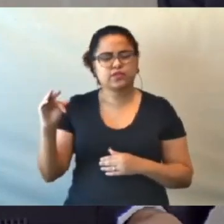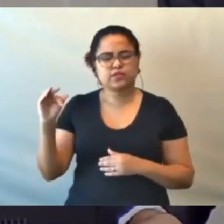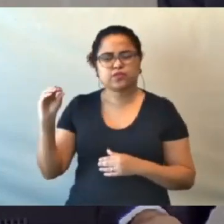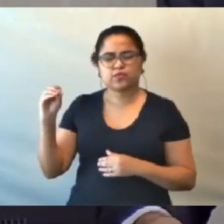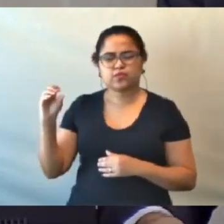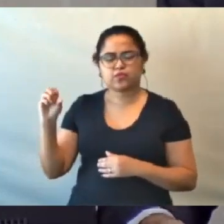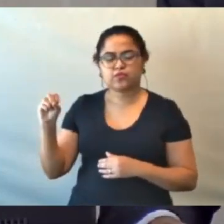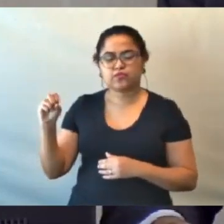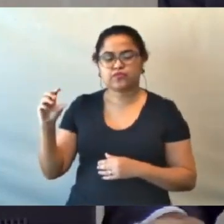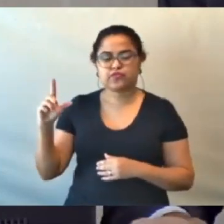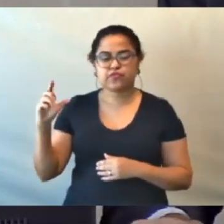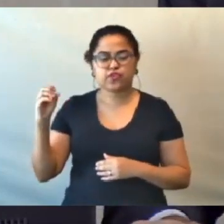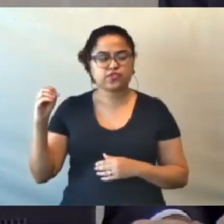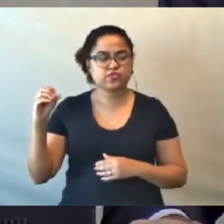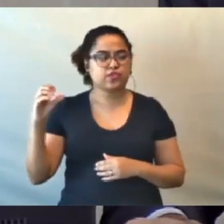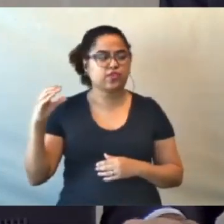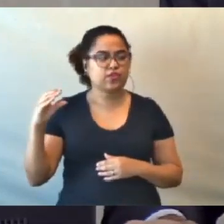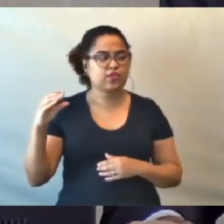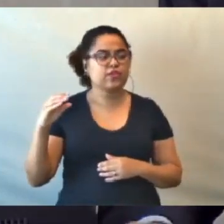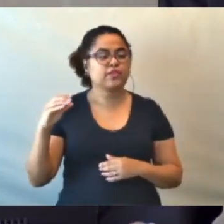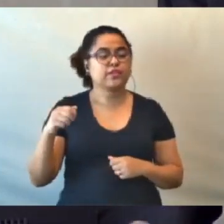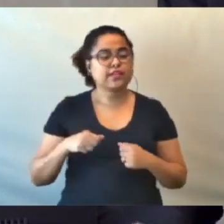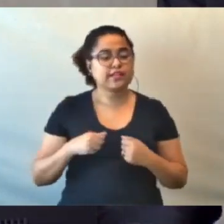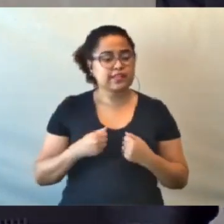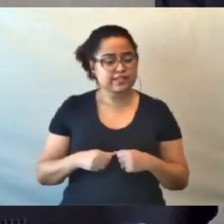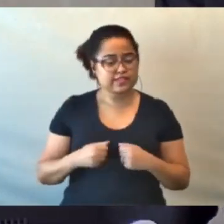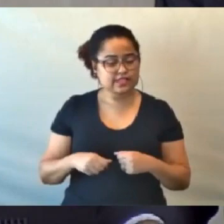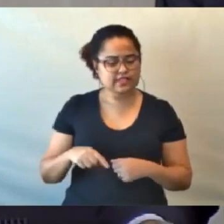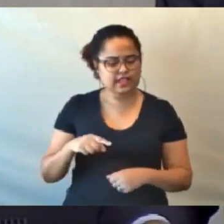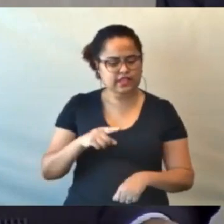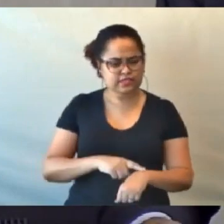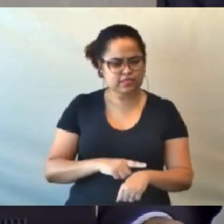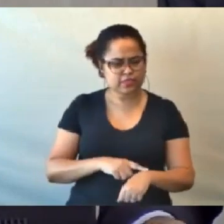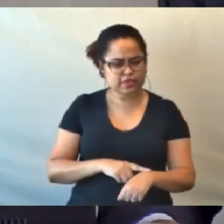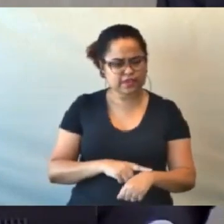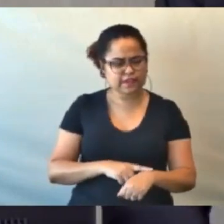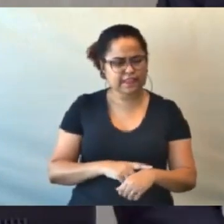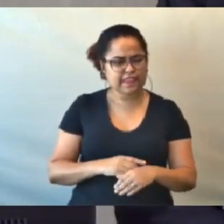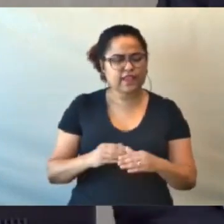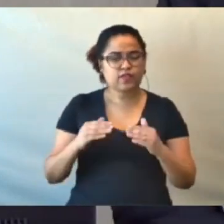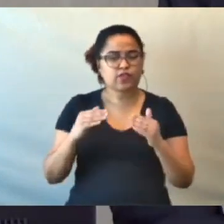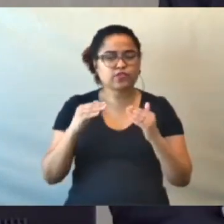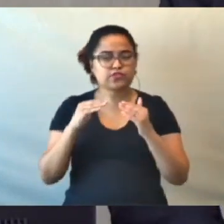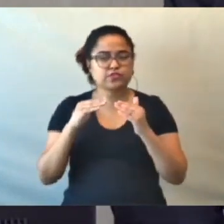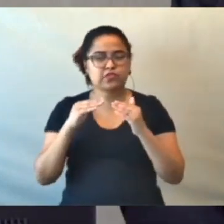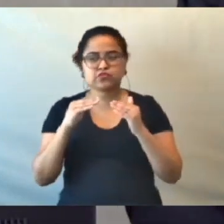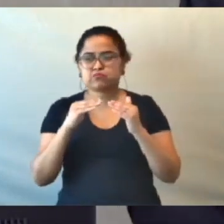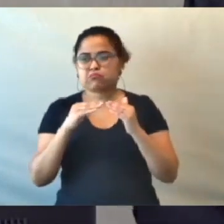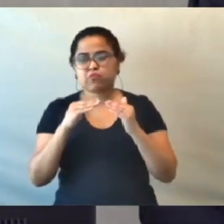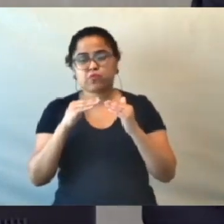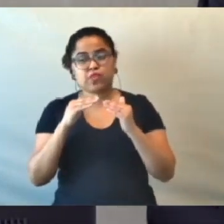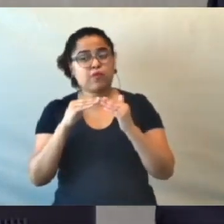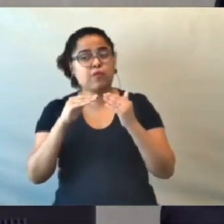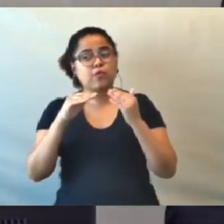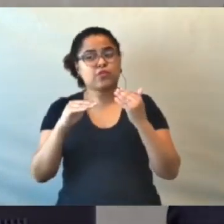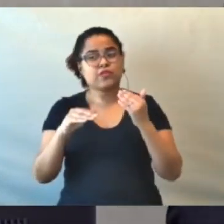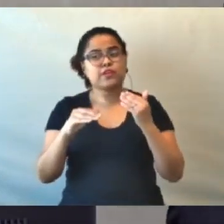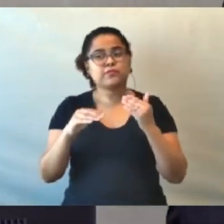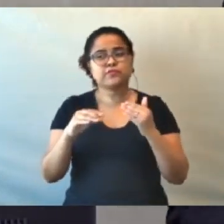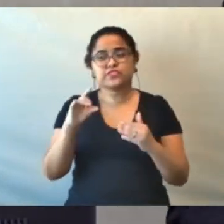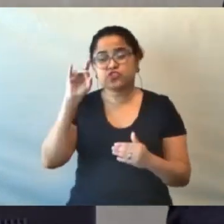nesse momento. Nós só não concordamos que ele seja utilizado como a única solução para a Lagoa, como vem sendo feito.